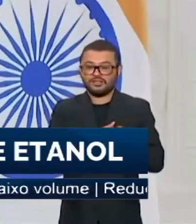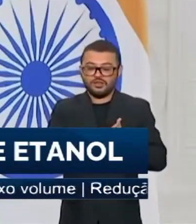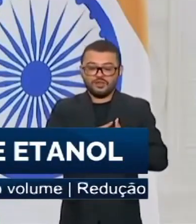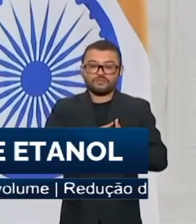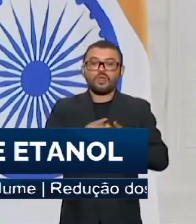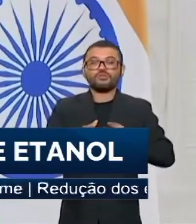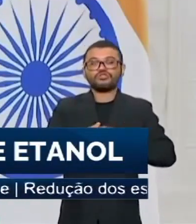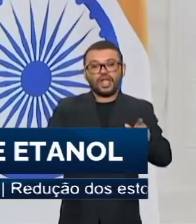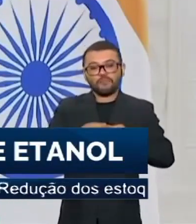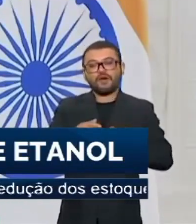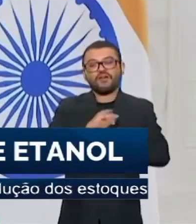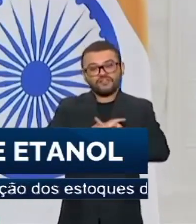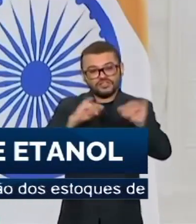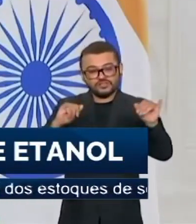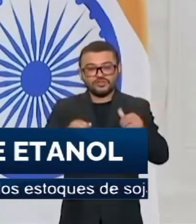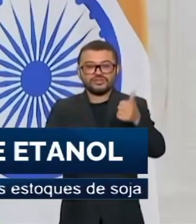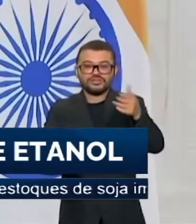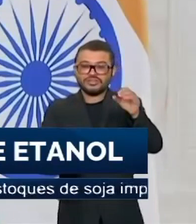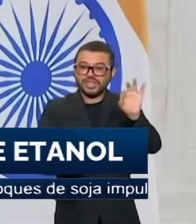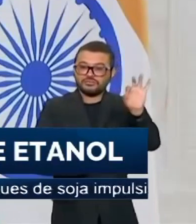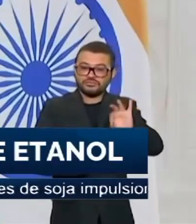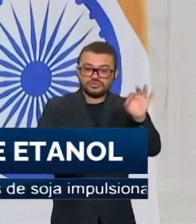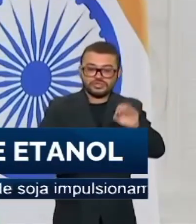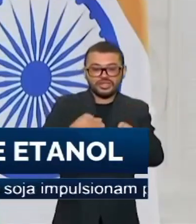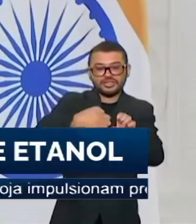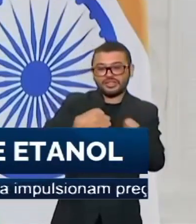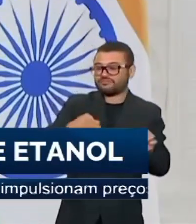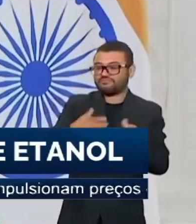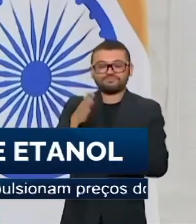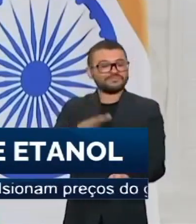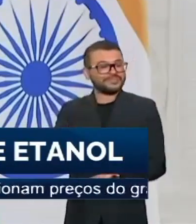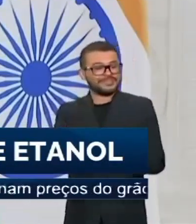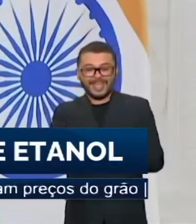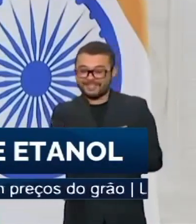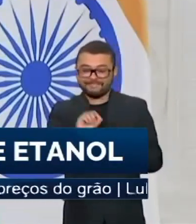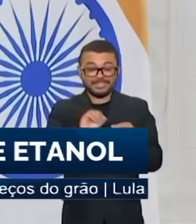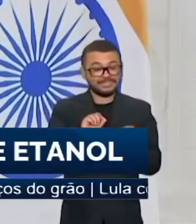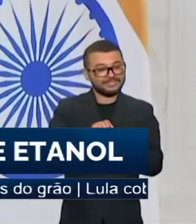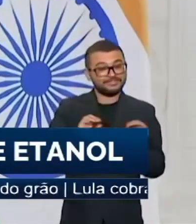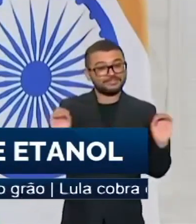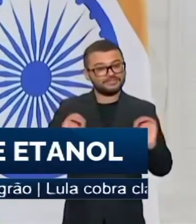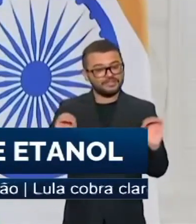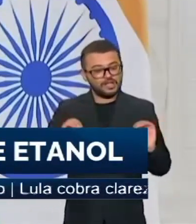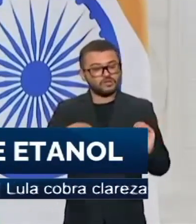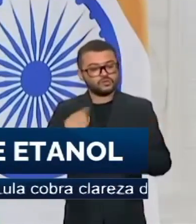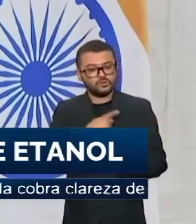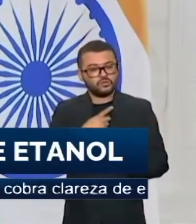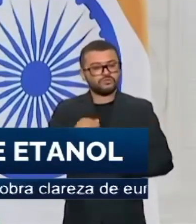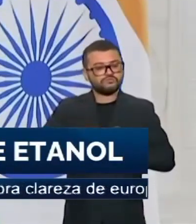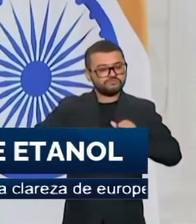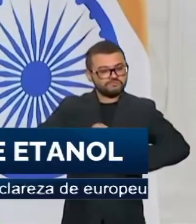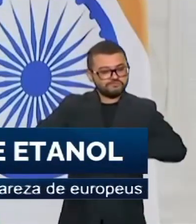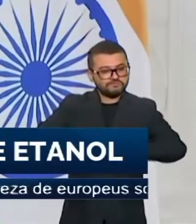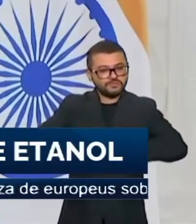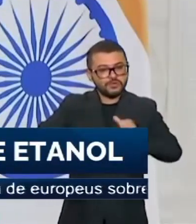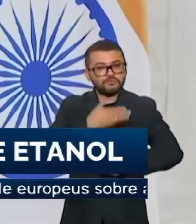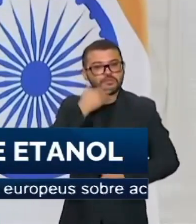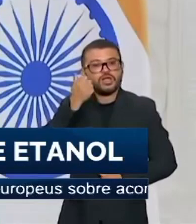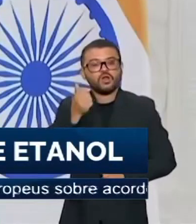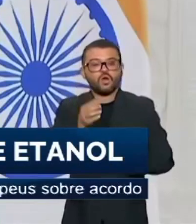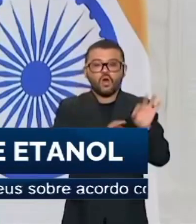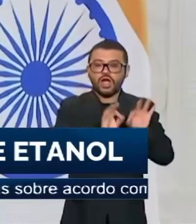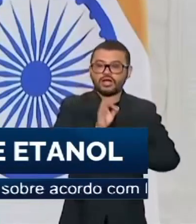que ia colocar 3% de etanol na gasolina, também não aconteceu. E nós continuamos aperfeiçoando a produção de